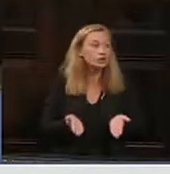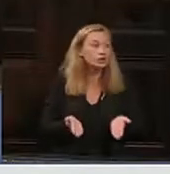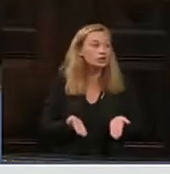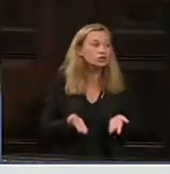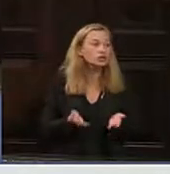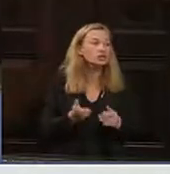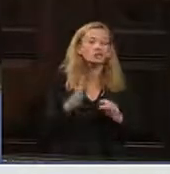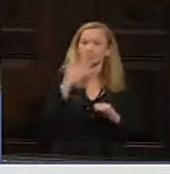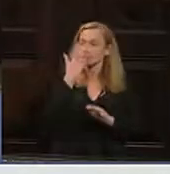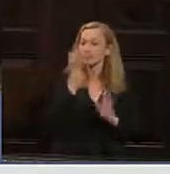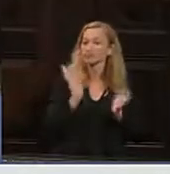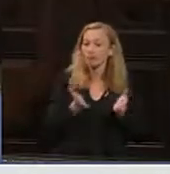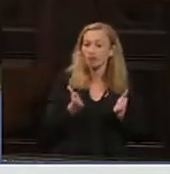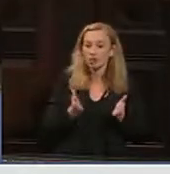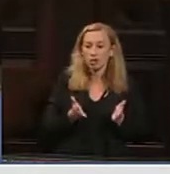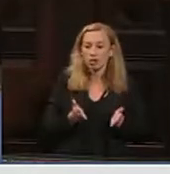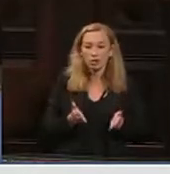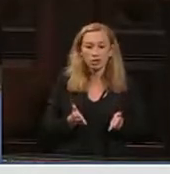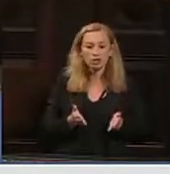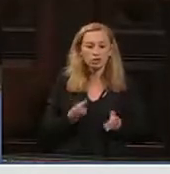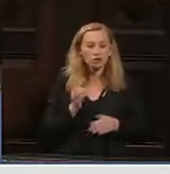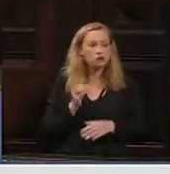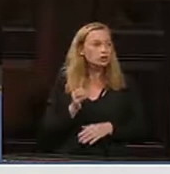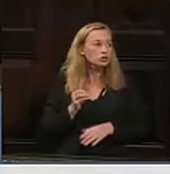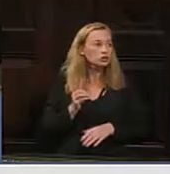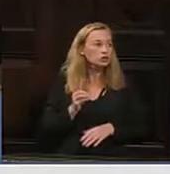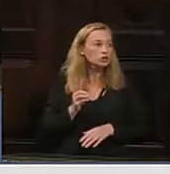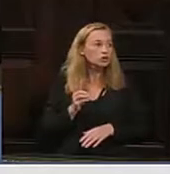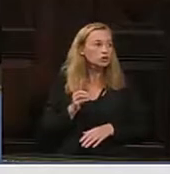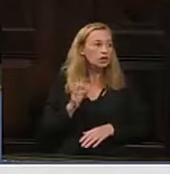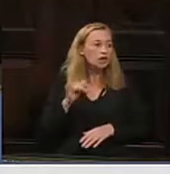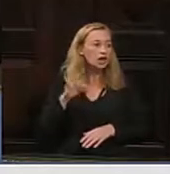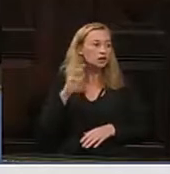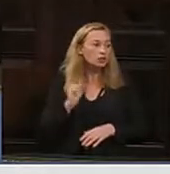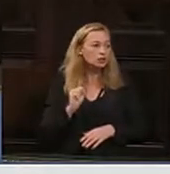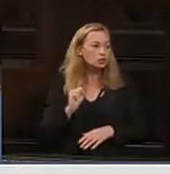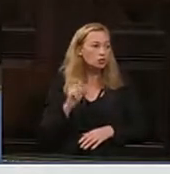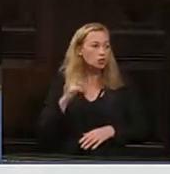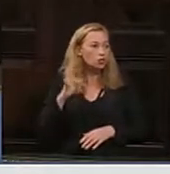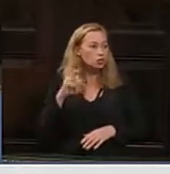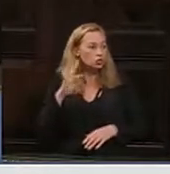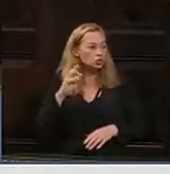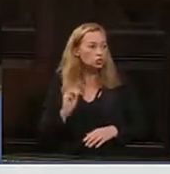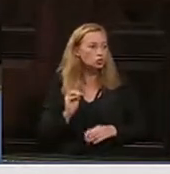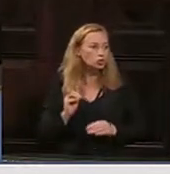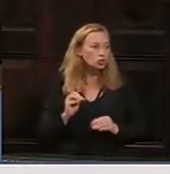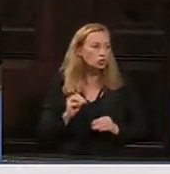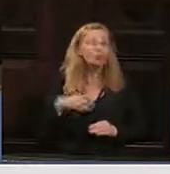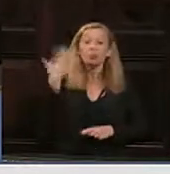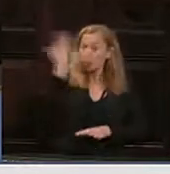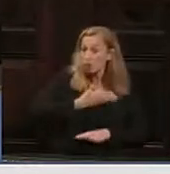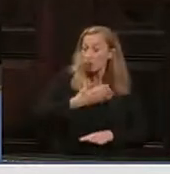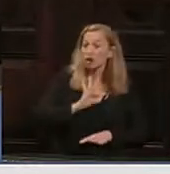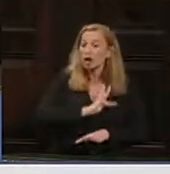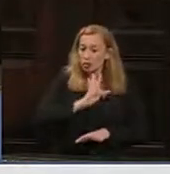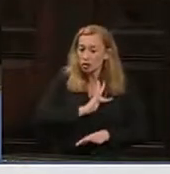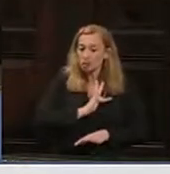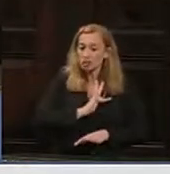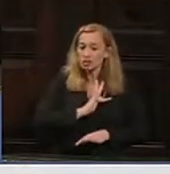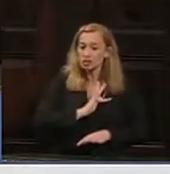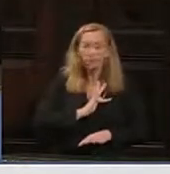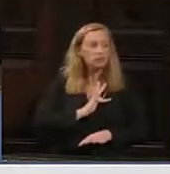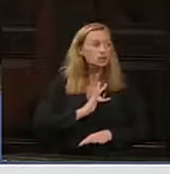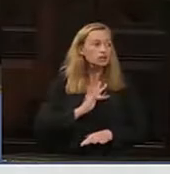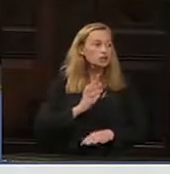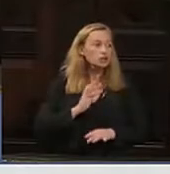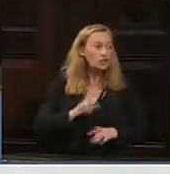Nesse carnaval agora, doutor Carlos Augusto, nesse carnaval agora foi provado que a polícia militar tem efetivo,